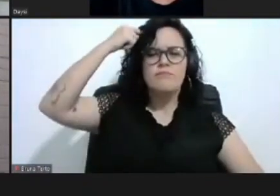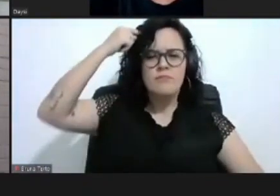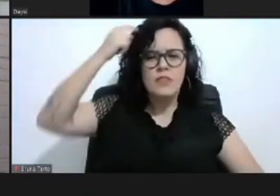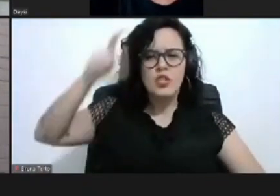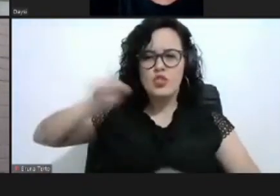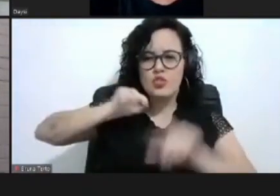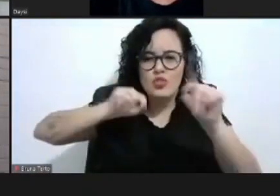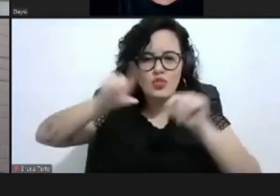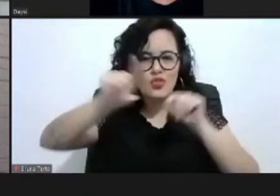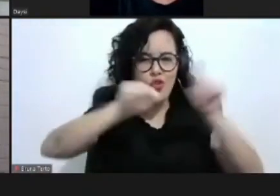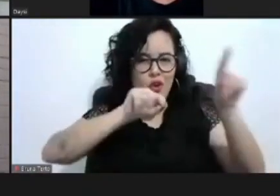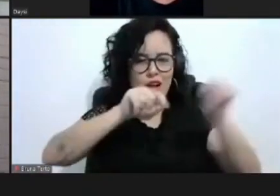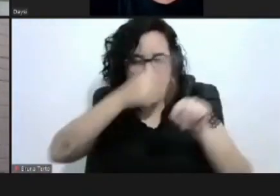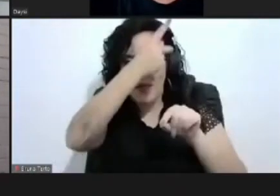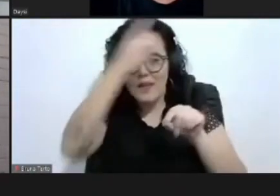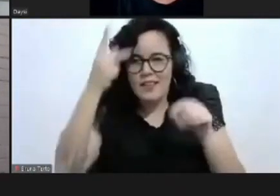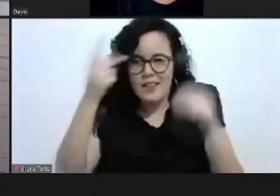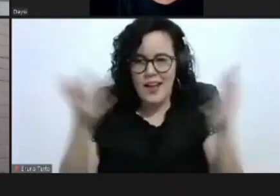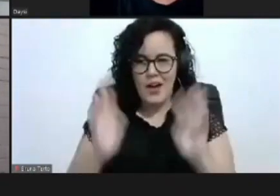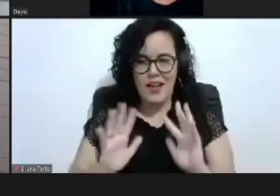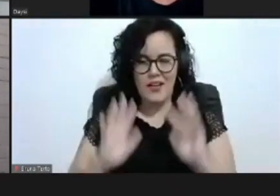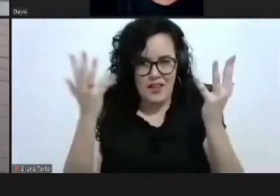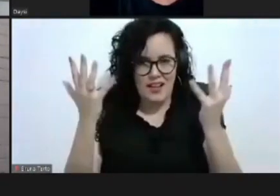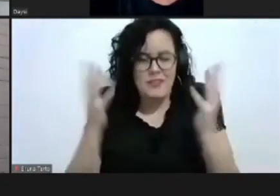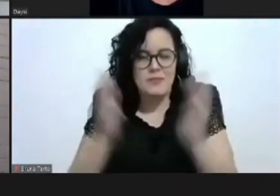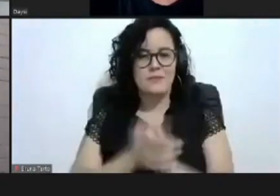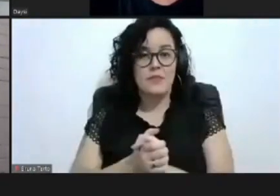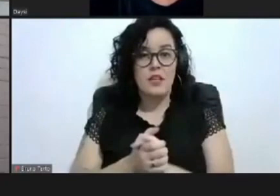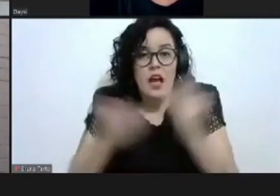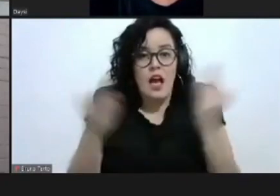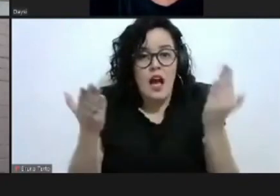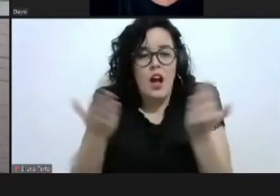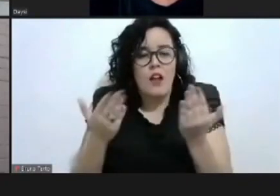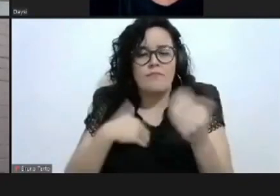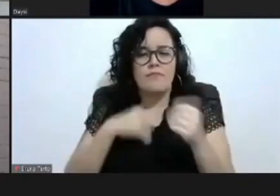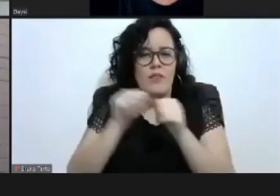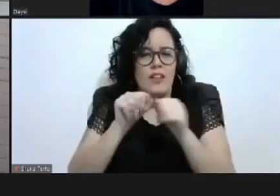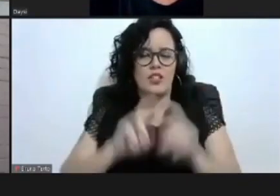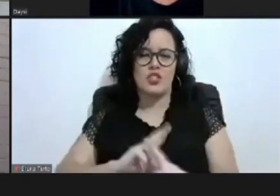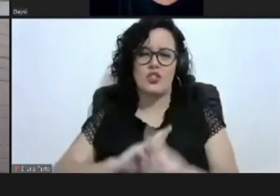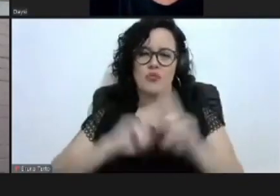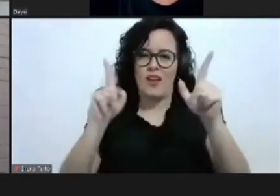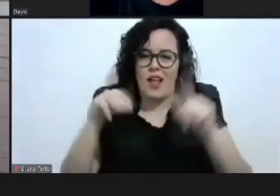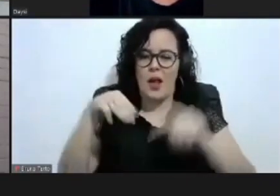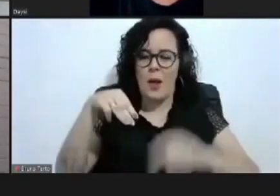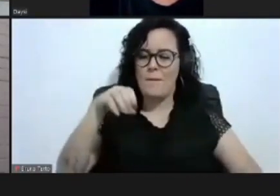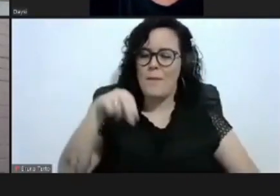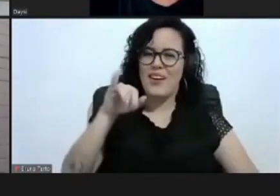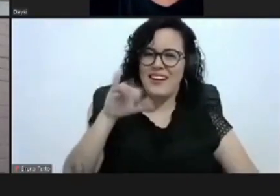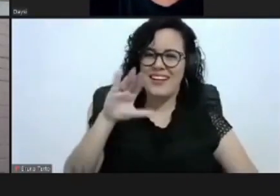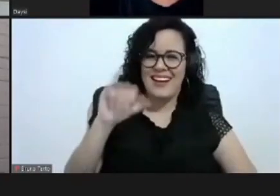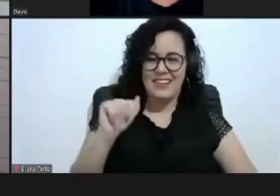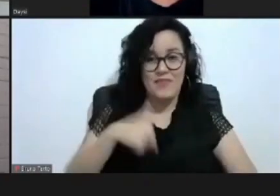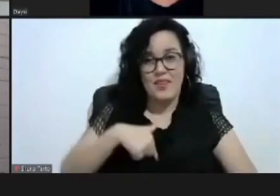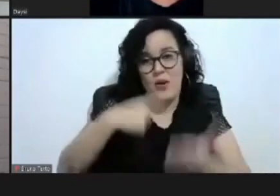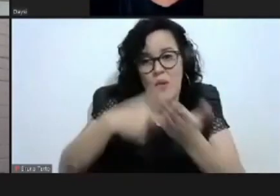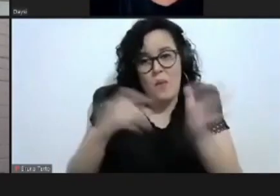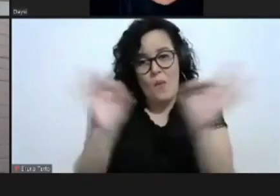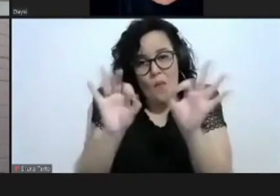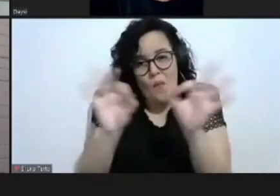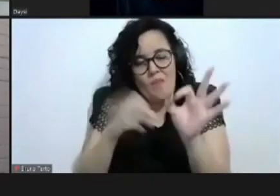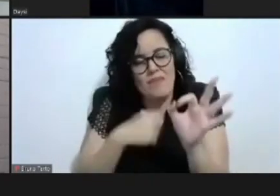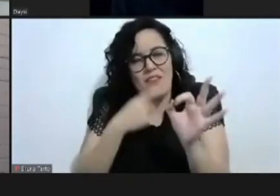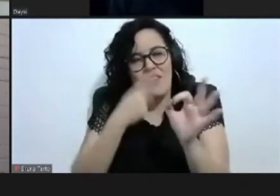hoje. Eu vou quebrar um protocolo, viu, Mônica? Depois você me mata. Eu vou quebrar o protocolo, eu não combinei isso nem com